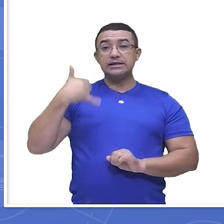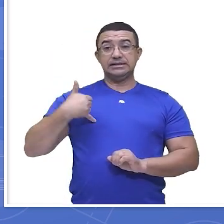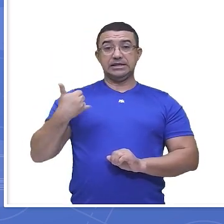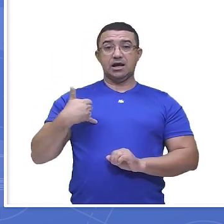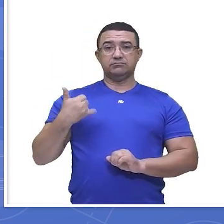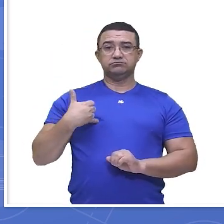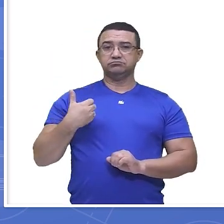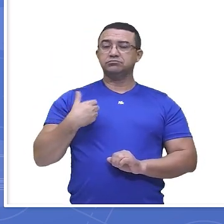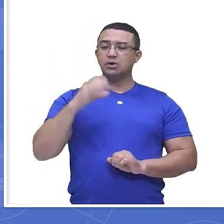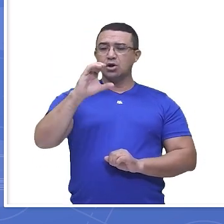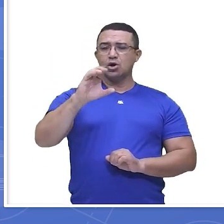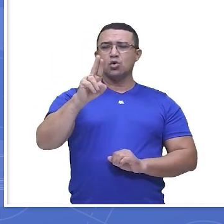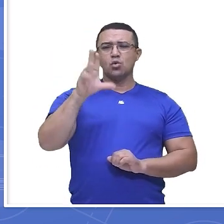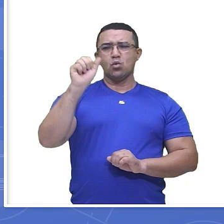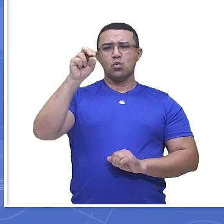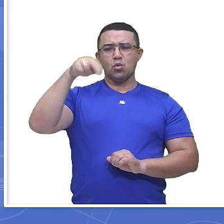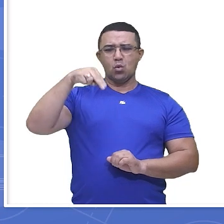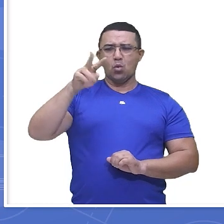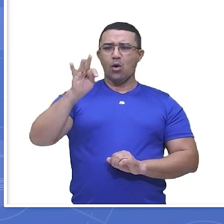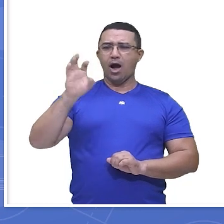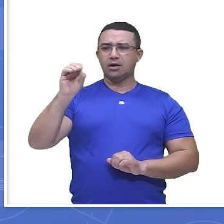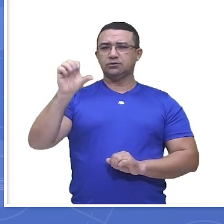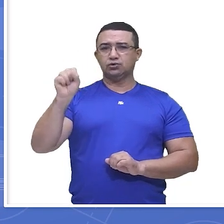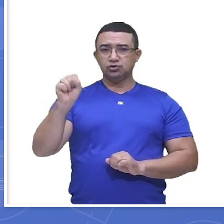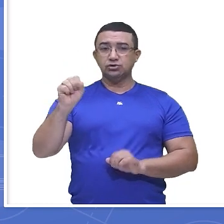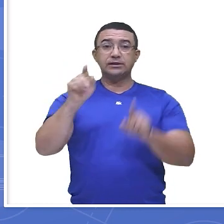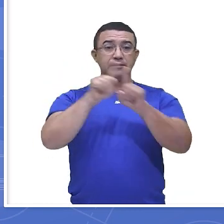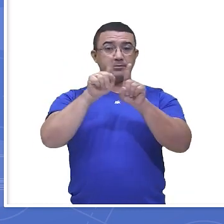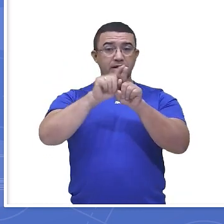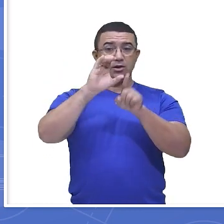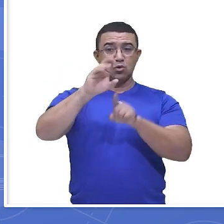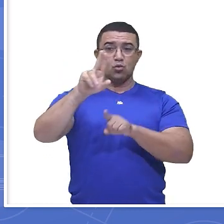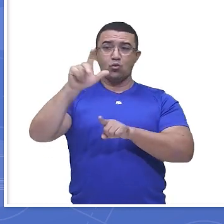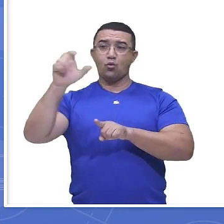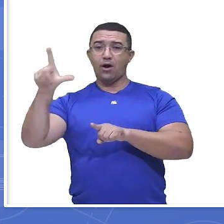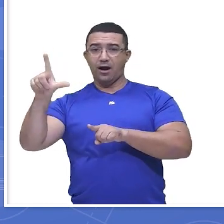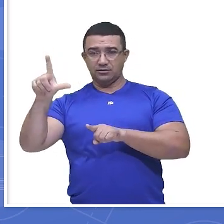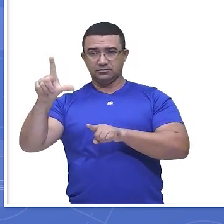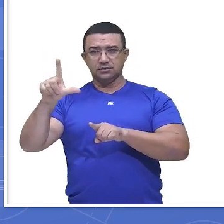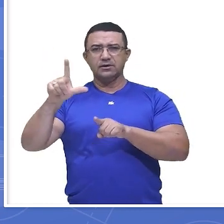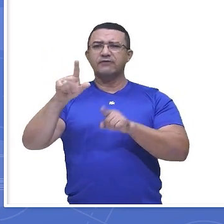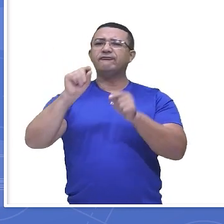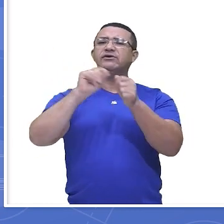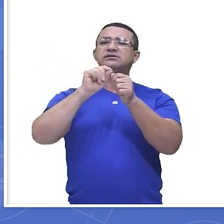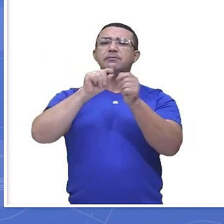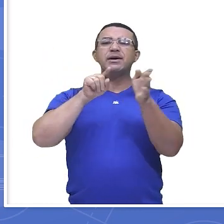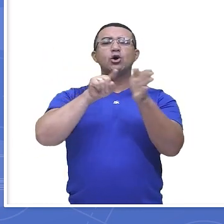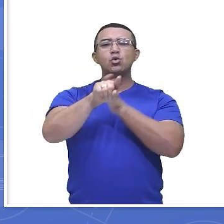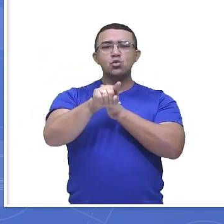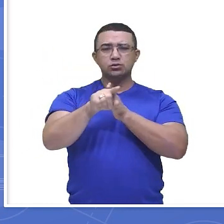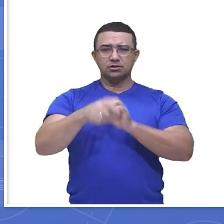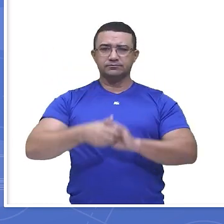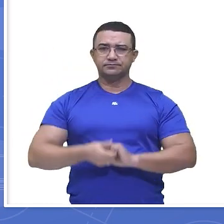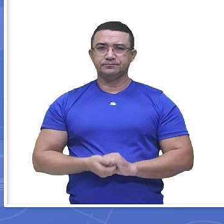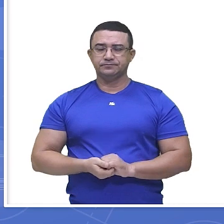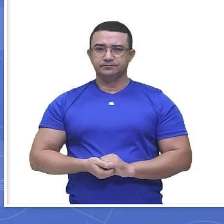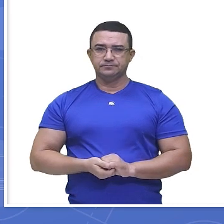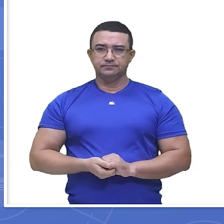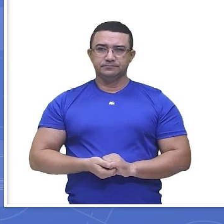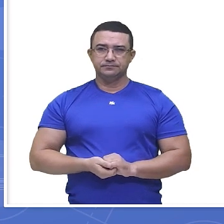Não muda, claro. O pronome interrogativo não vai mudar. O que vai mudar sempre vai ser a questão do verbo, né? A conjugação do